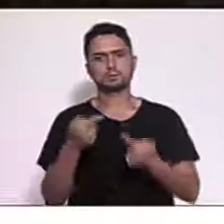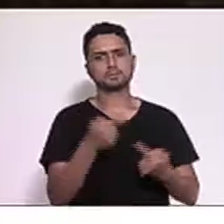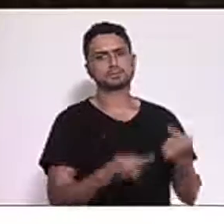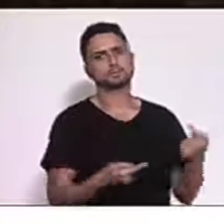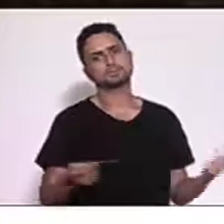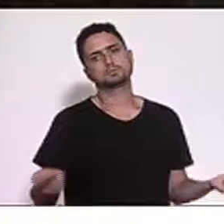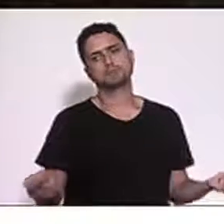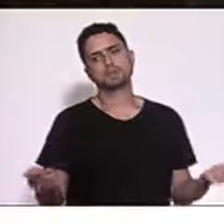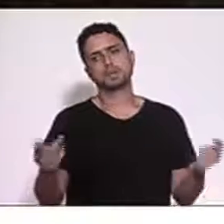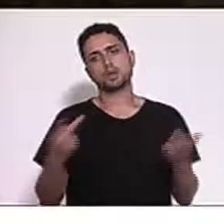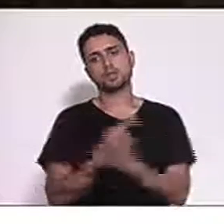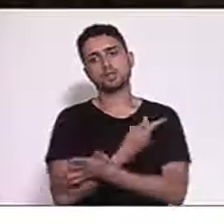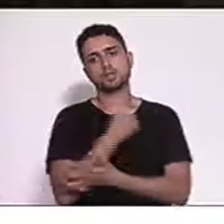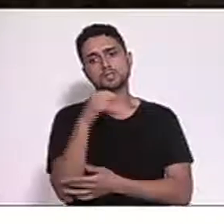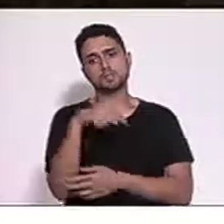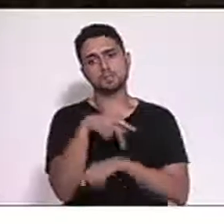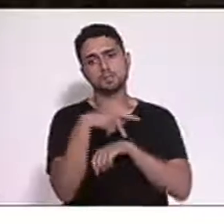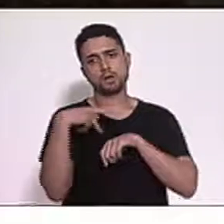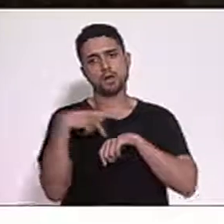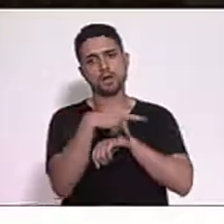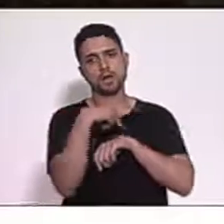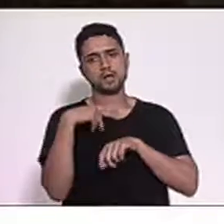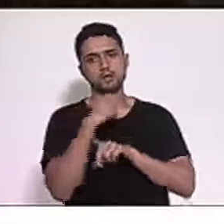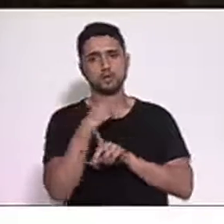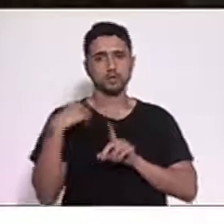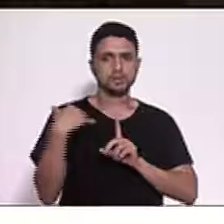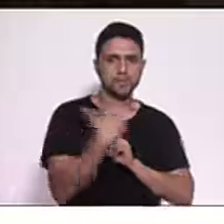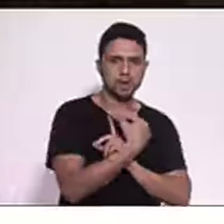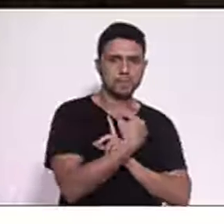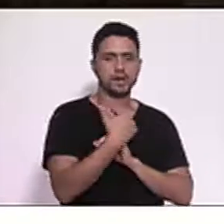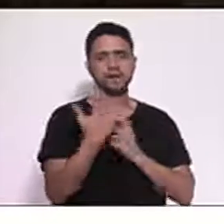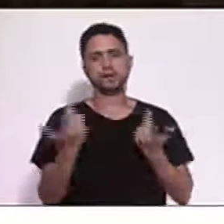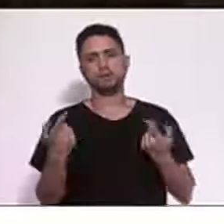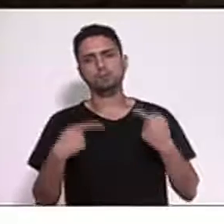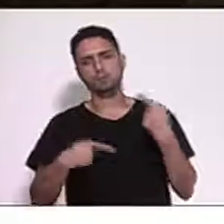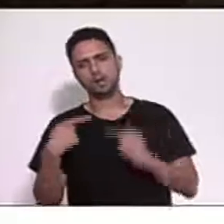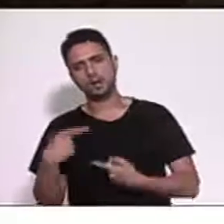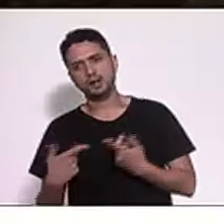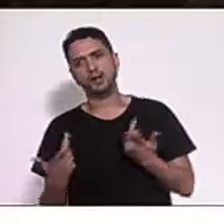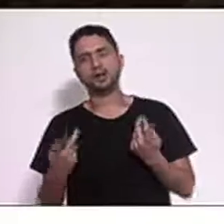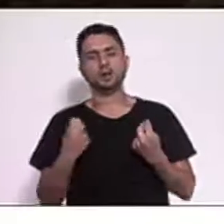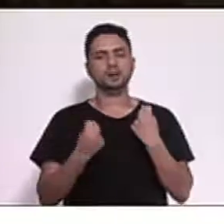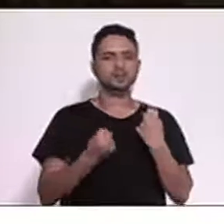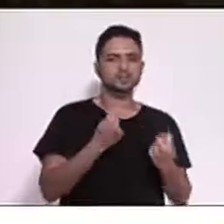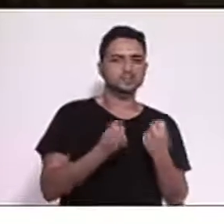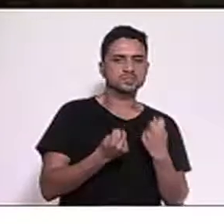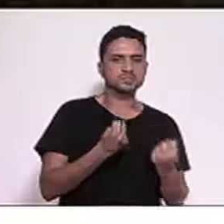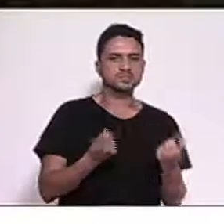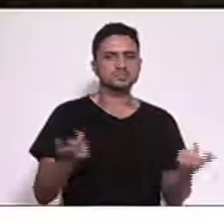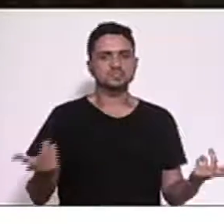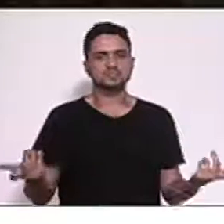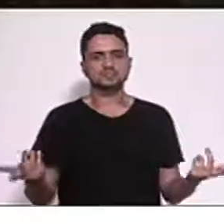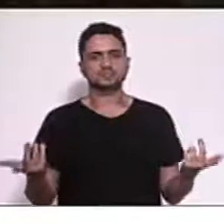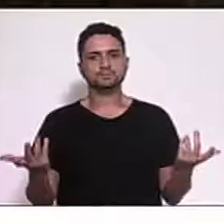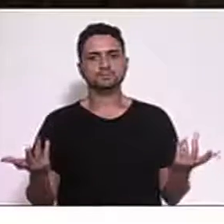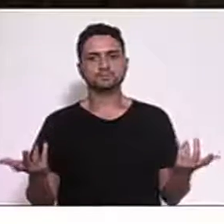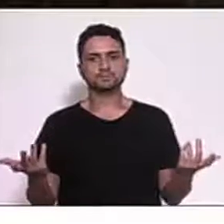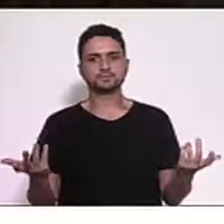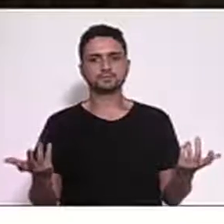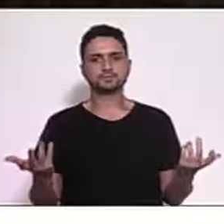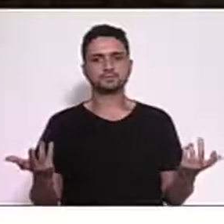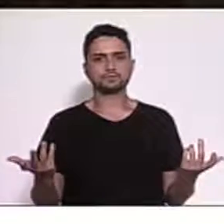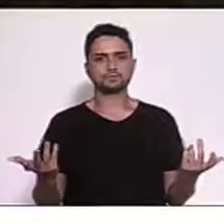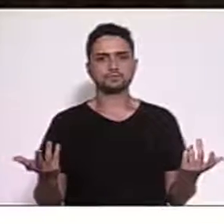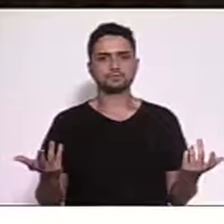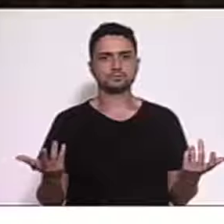país, politicamente, socialmente, economicamente. Quer dizer, e não